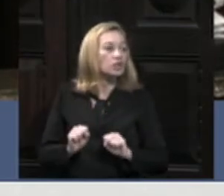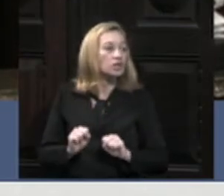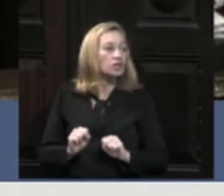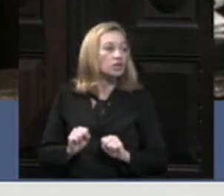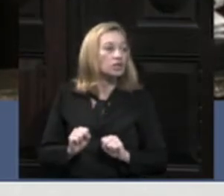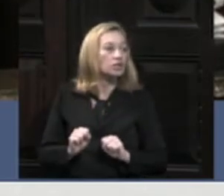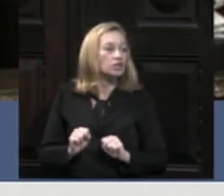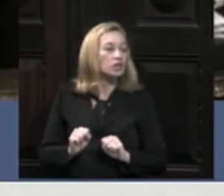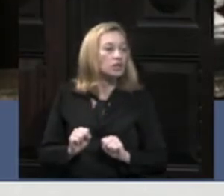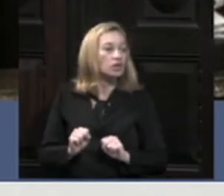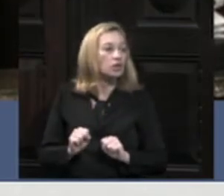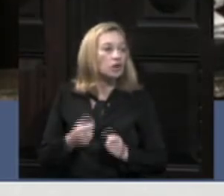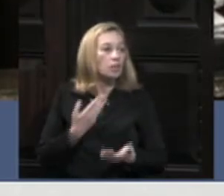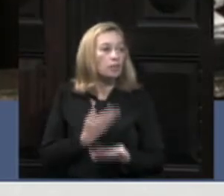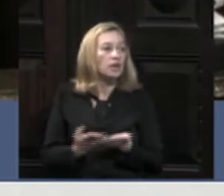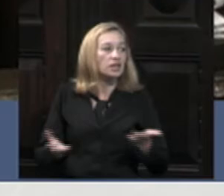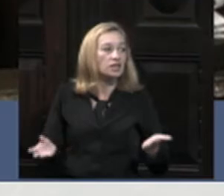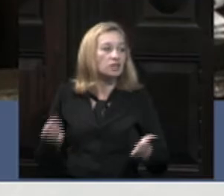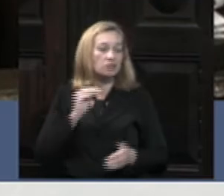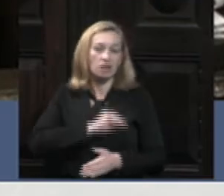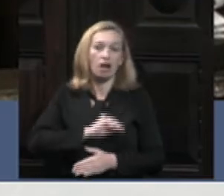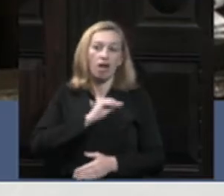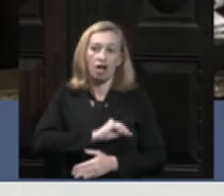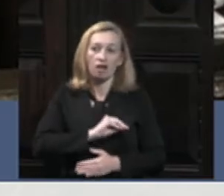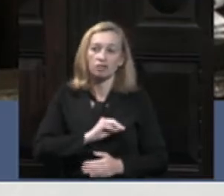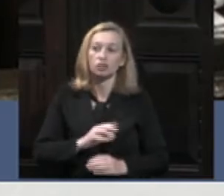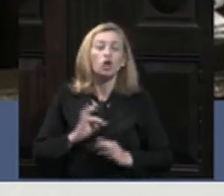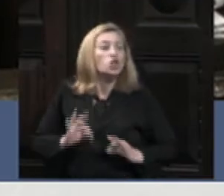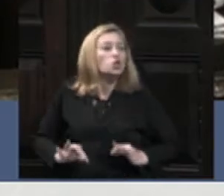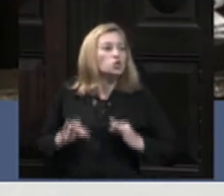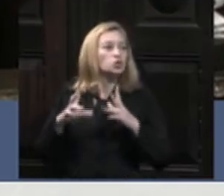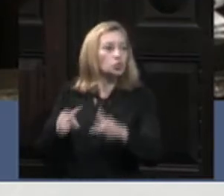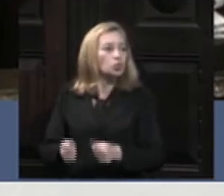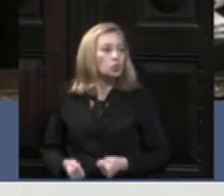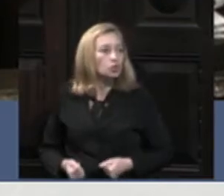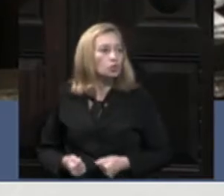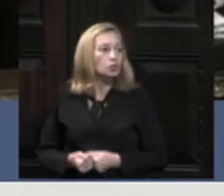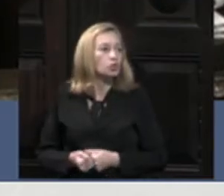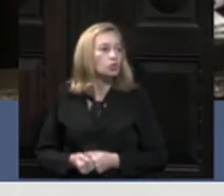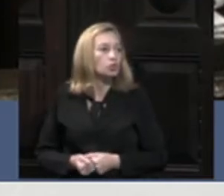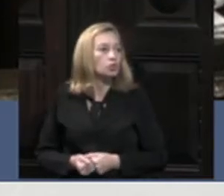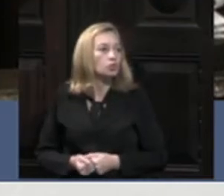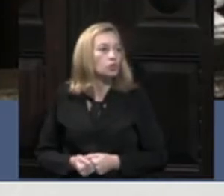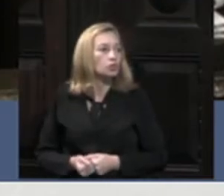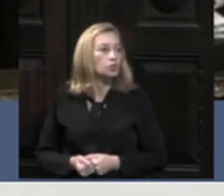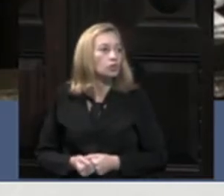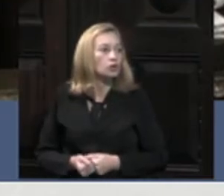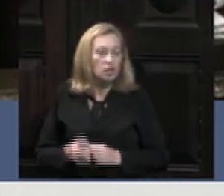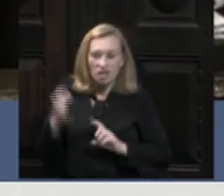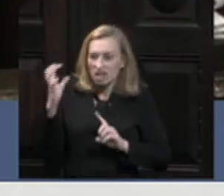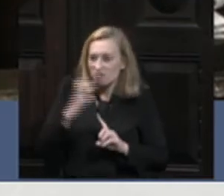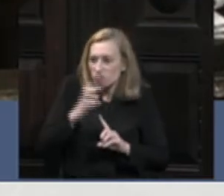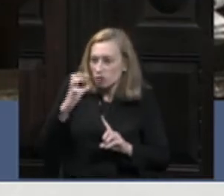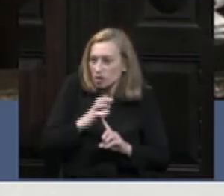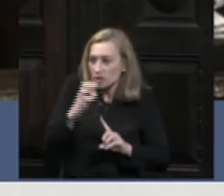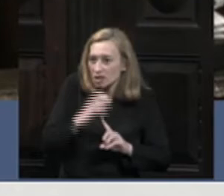sem 13º salário. Tudo uma espécie de terrorismo